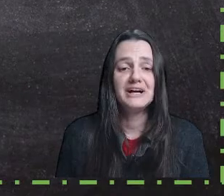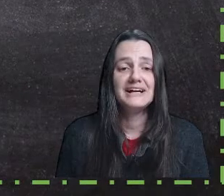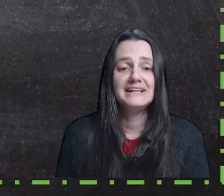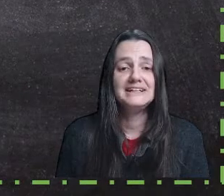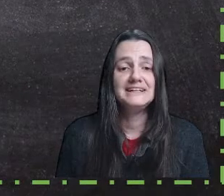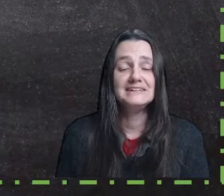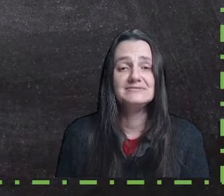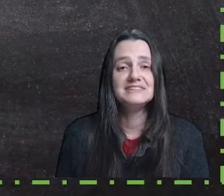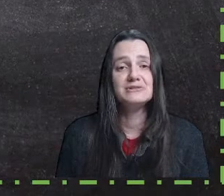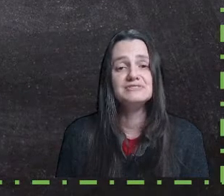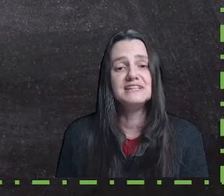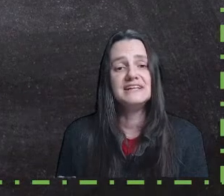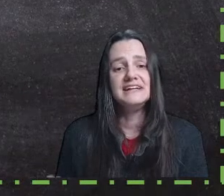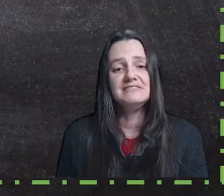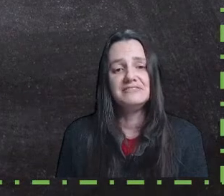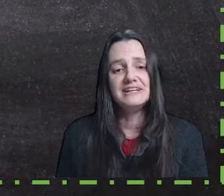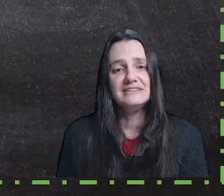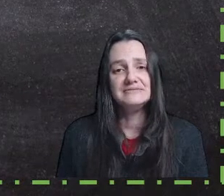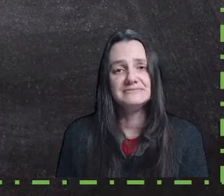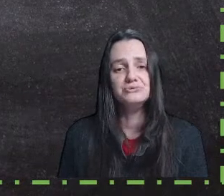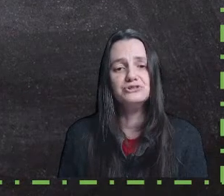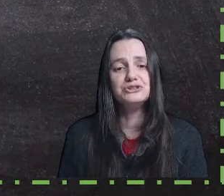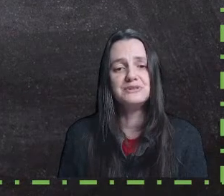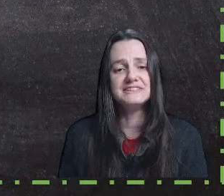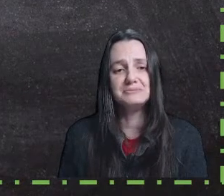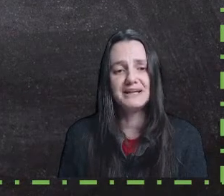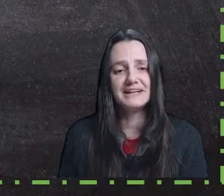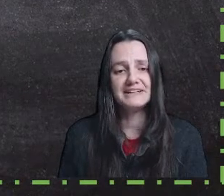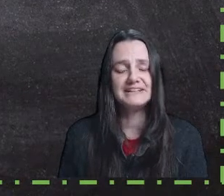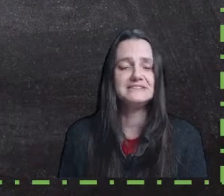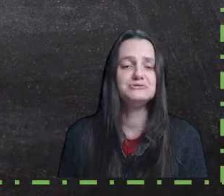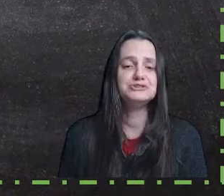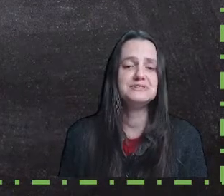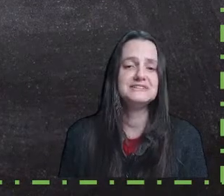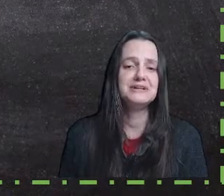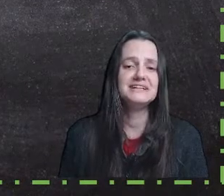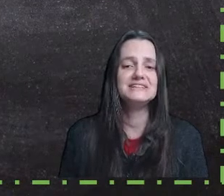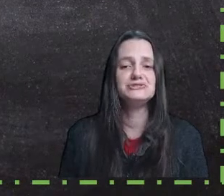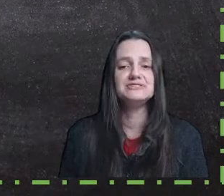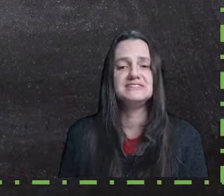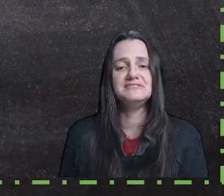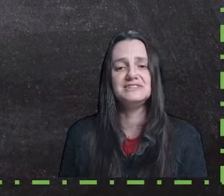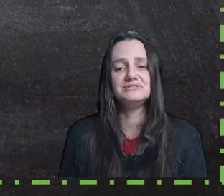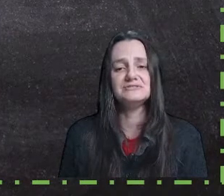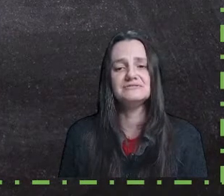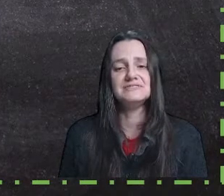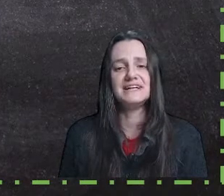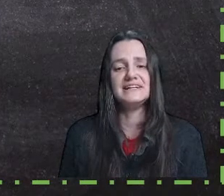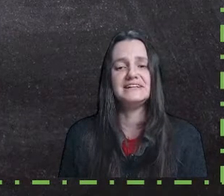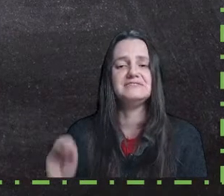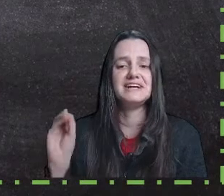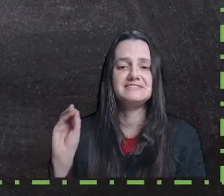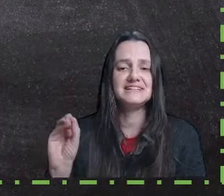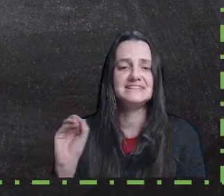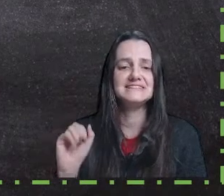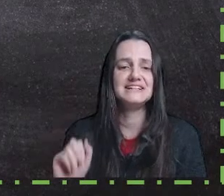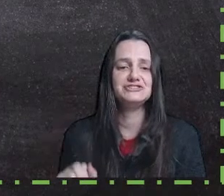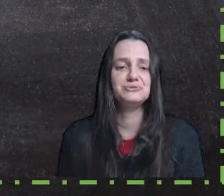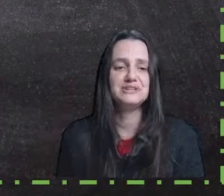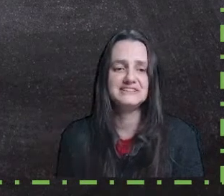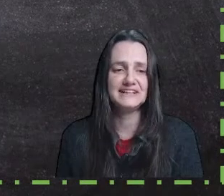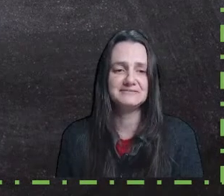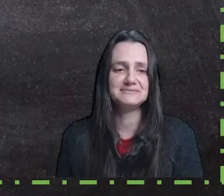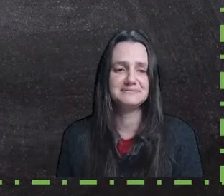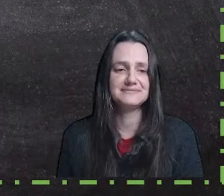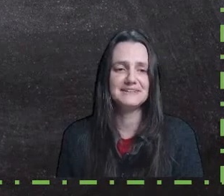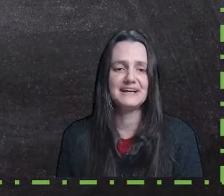de 2000 ainda você conseguia ver o último exemplar. E esse último exemplar deixou de ser visto, tá? Que ficava lá na